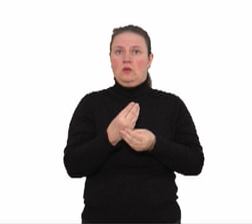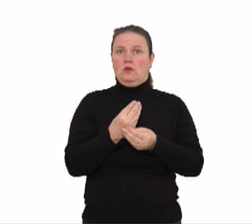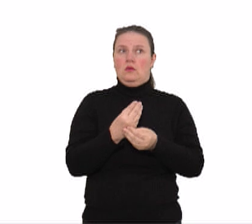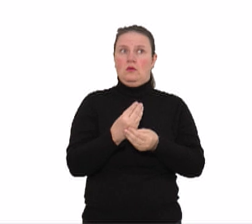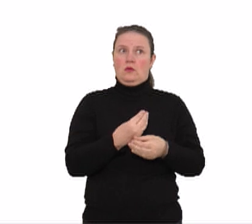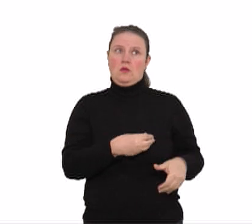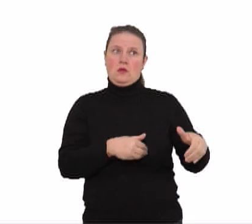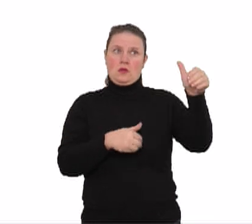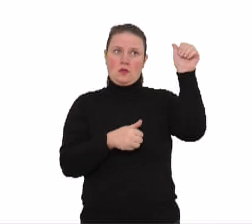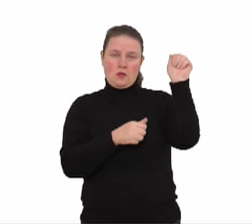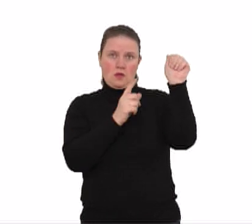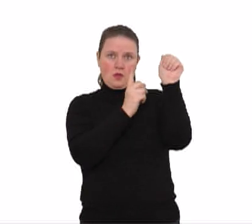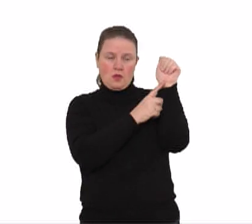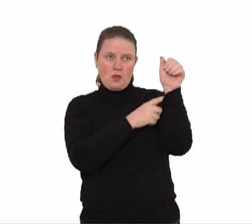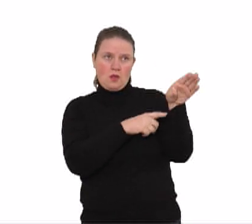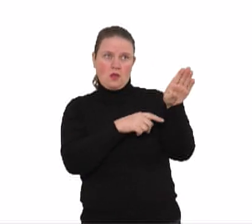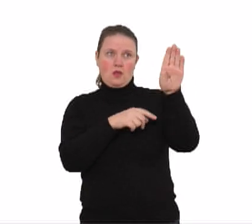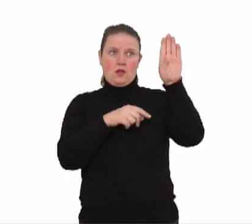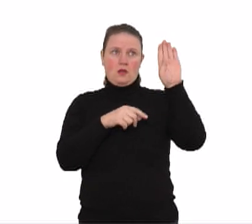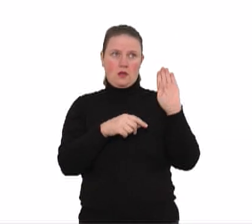Fenomenologia? Fenomenologia?